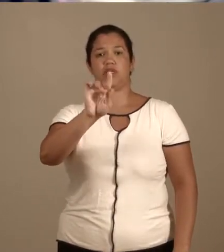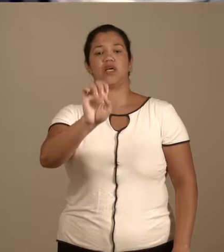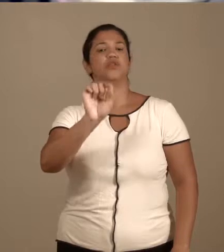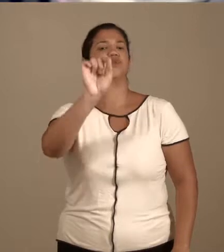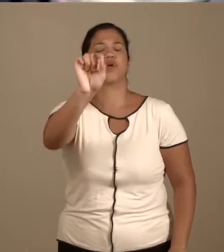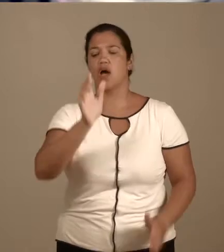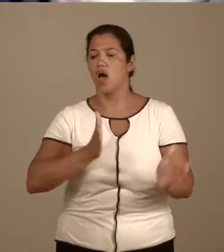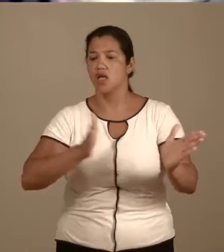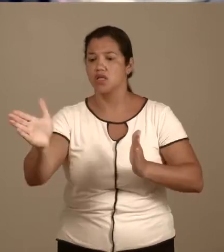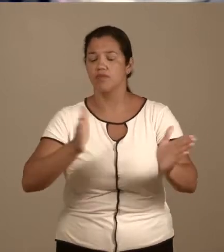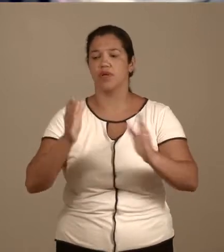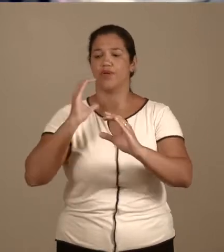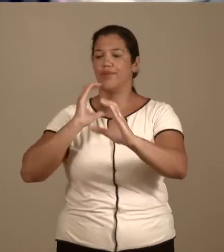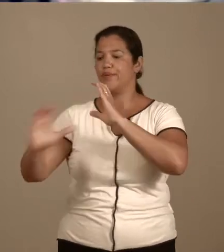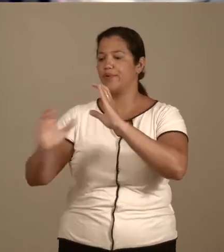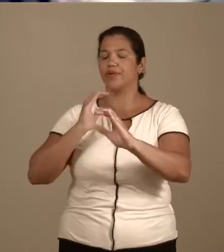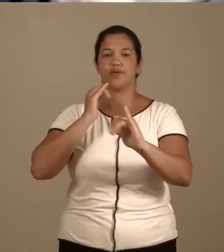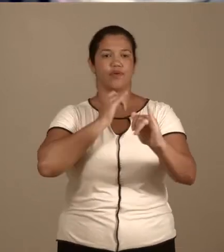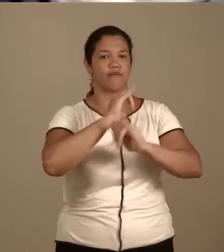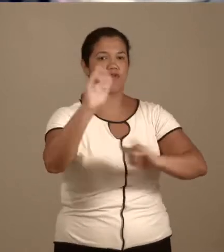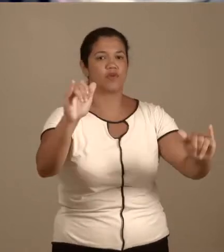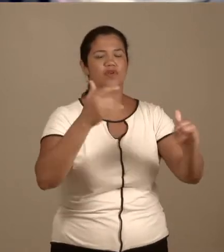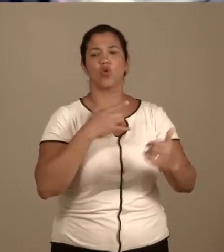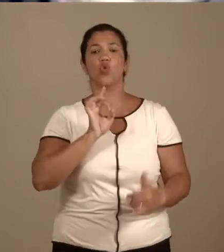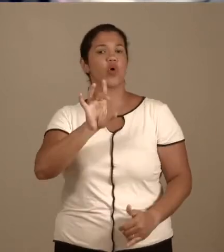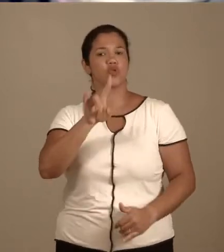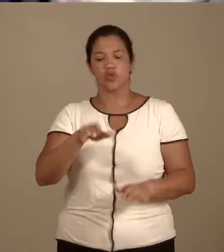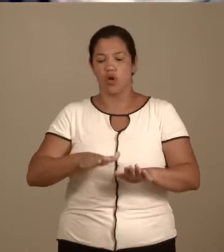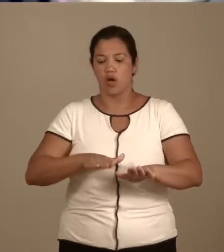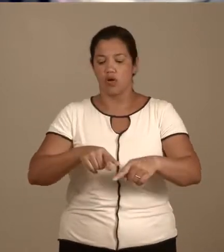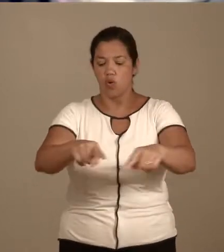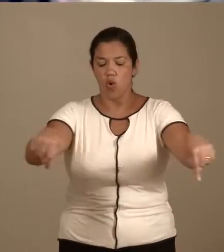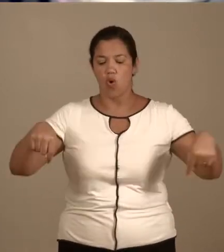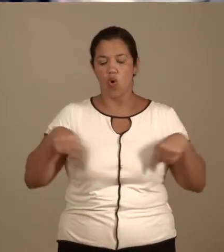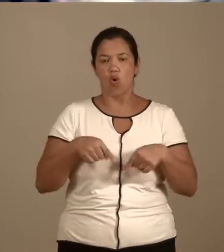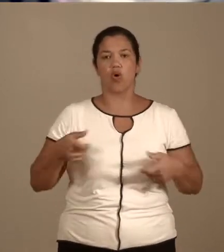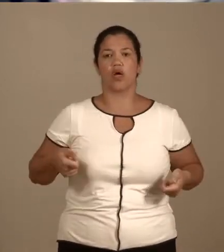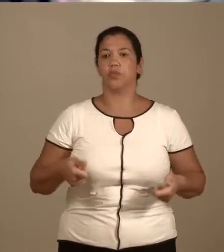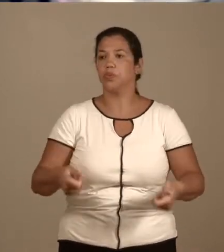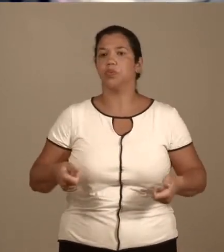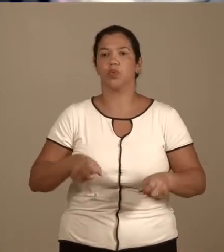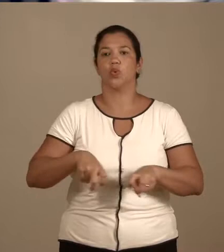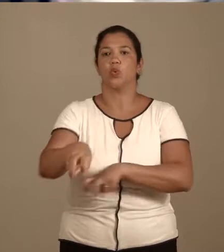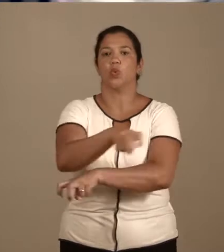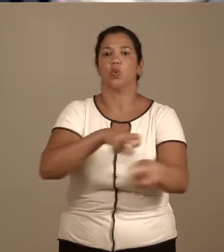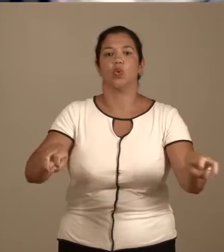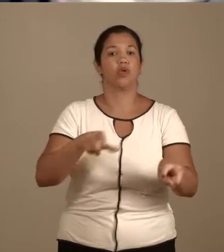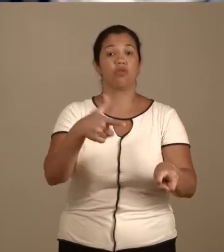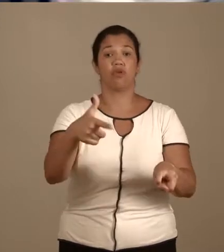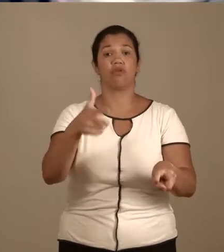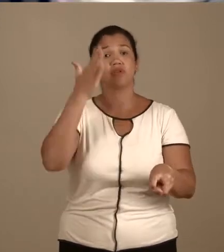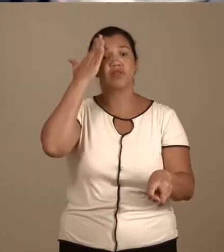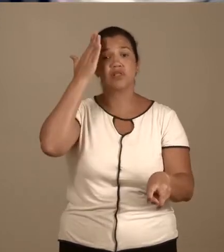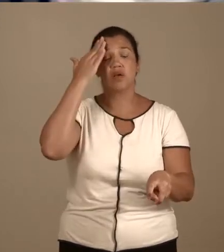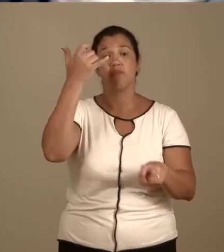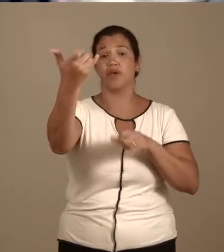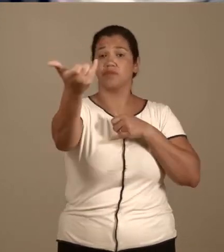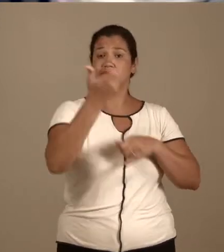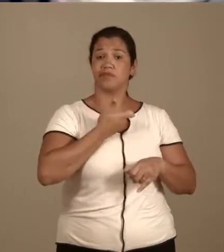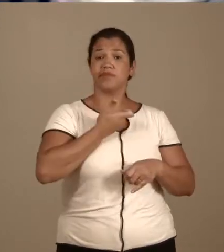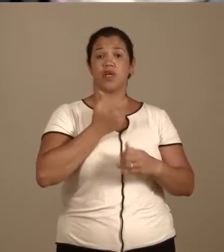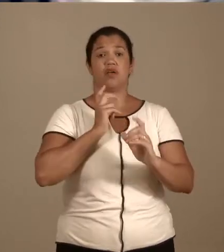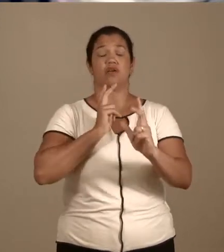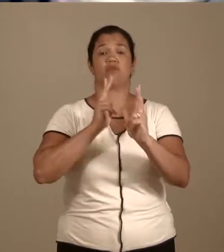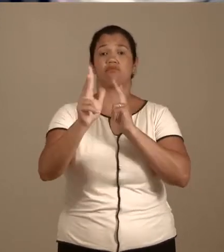na informação, porque acessibilidade não é só o espaço físico. É a acessibilidade que você tem de ouvir o tempo do